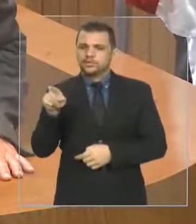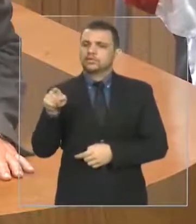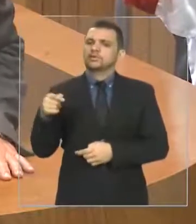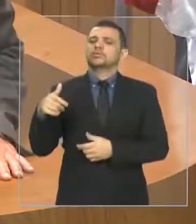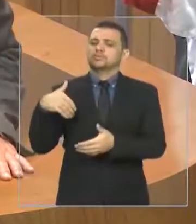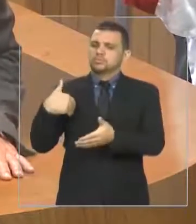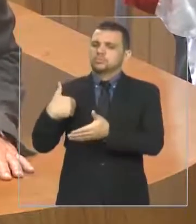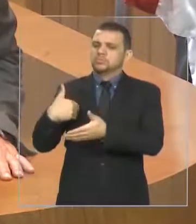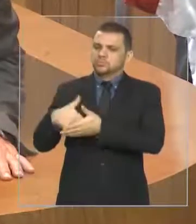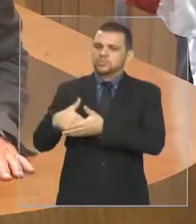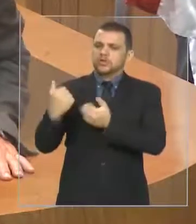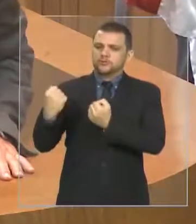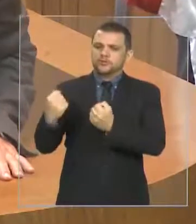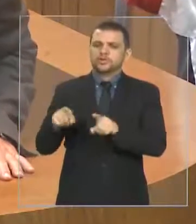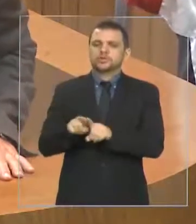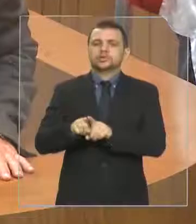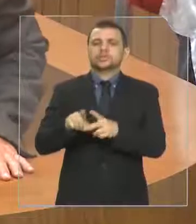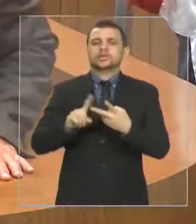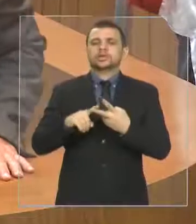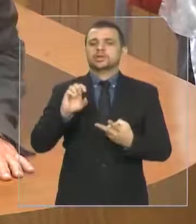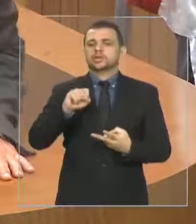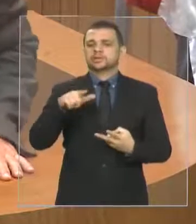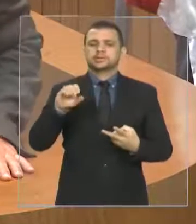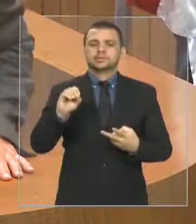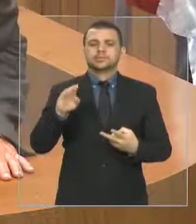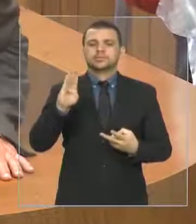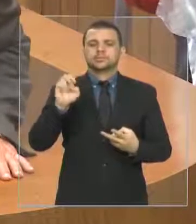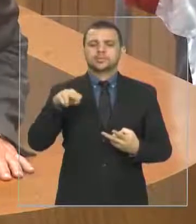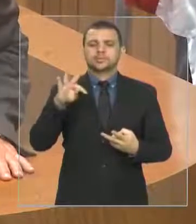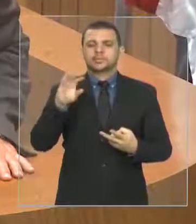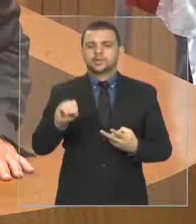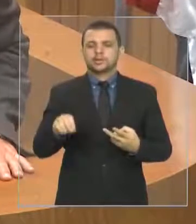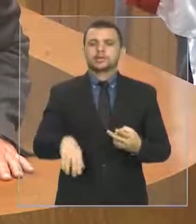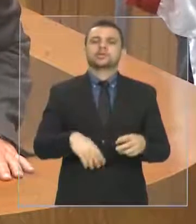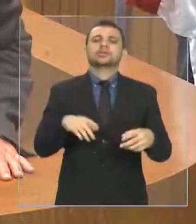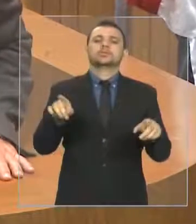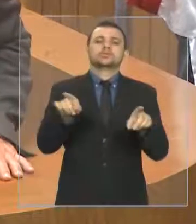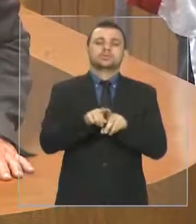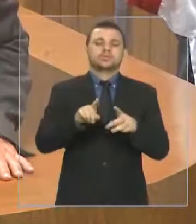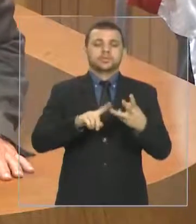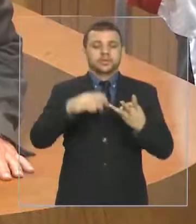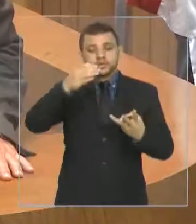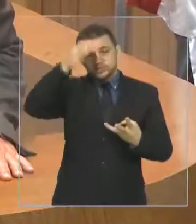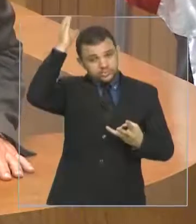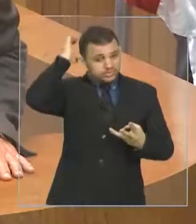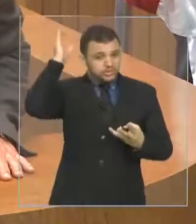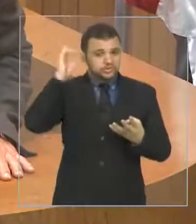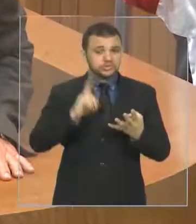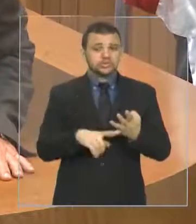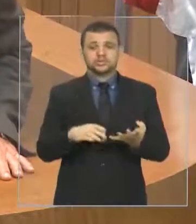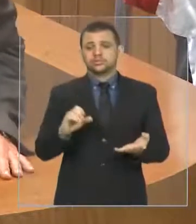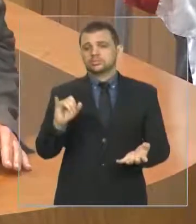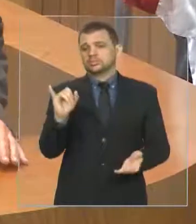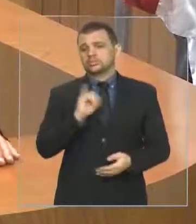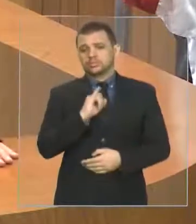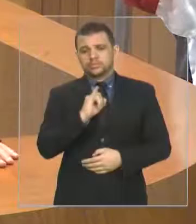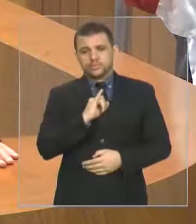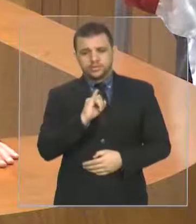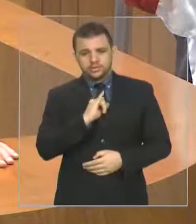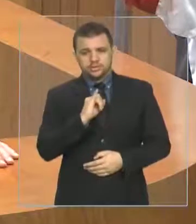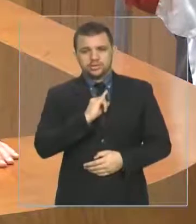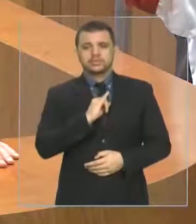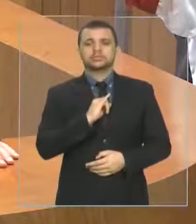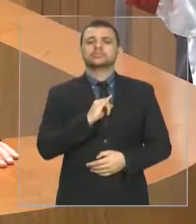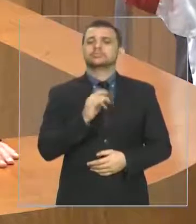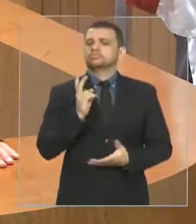na primeira divisão, em Chapadinha, na época do deputado Mago Bacelar, em Imperatriz, tem um